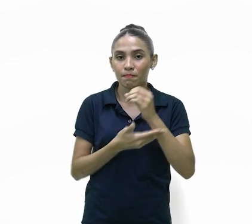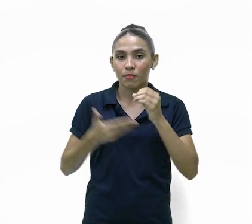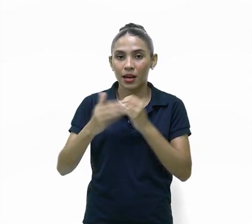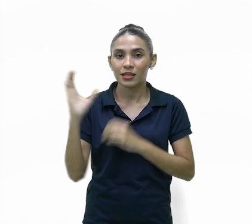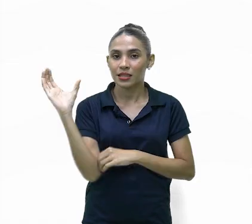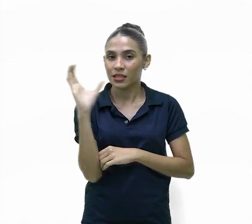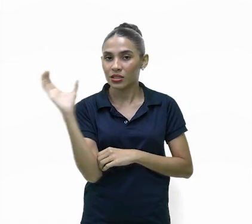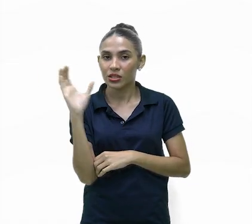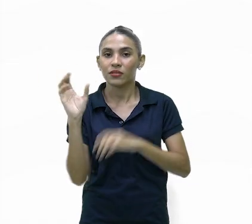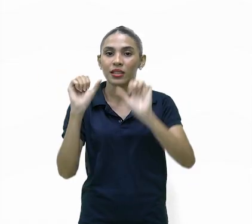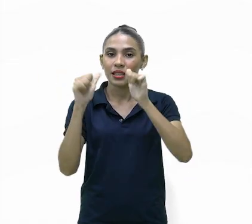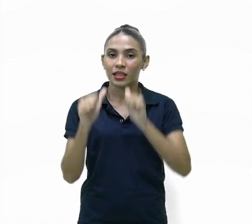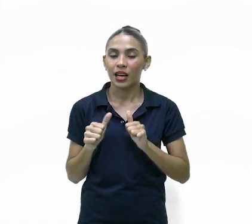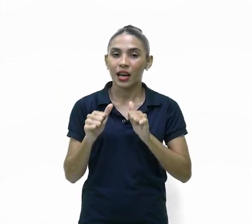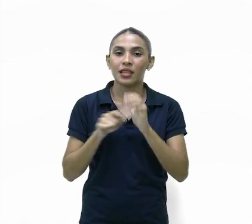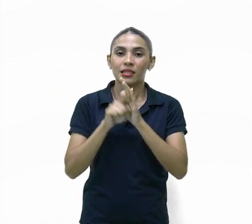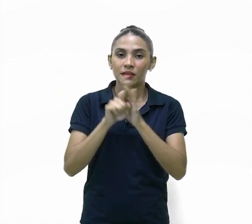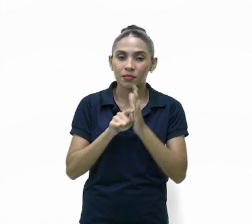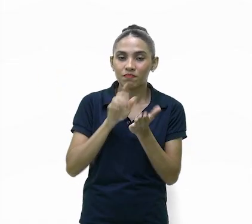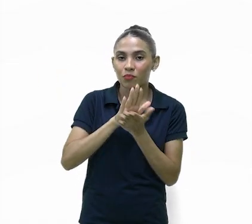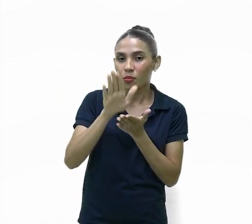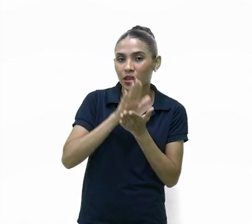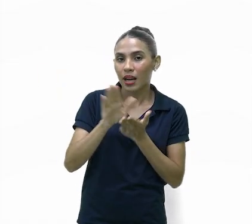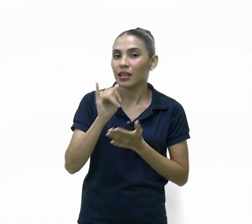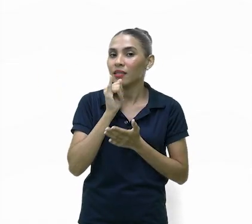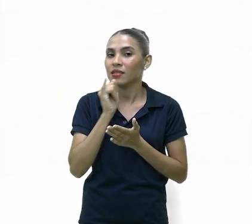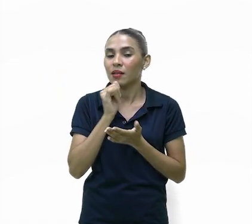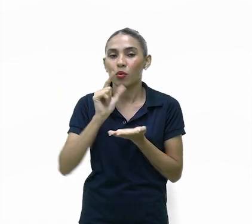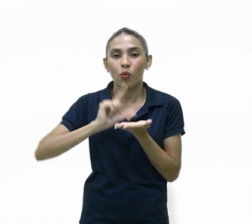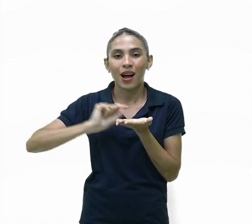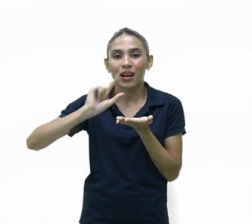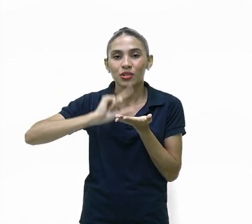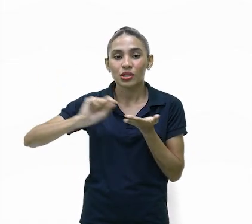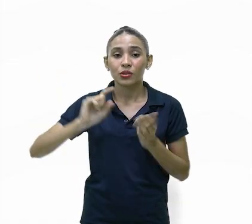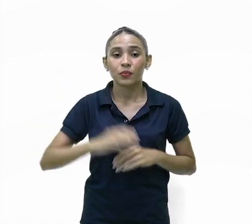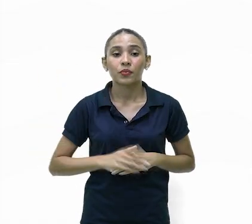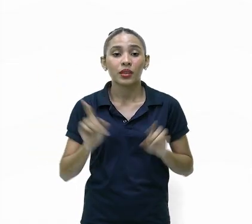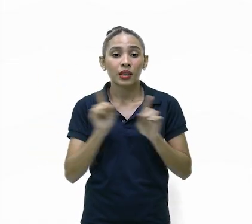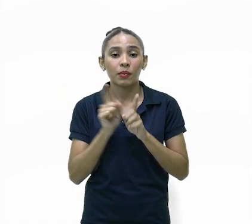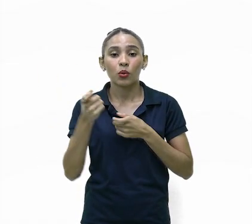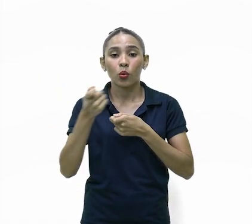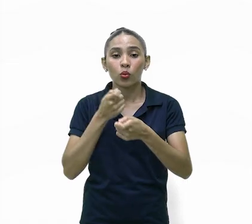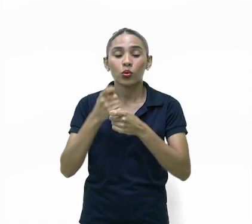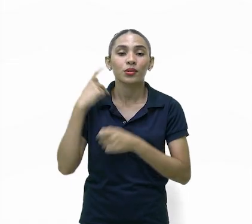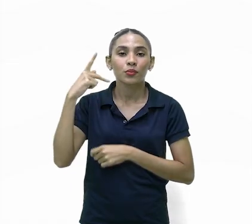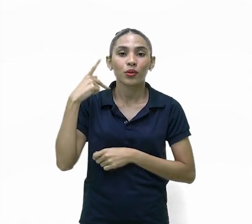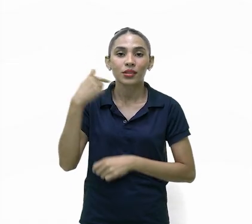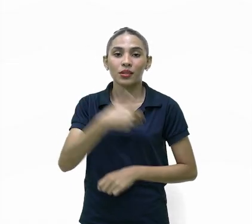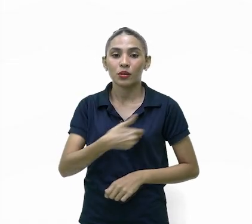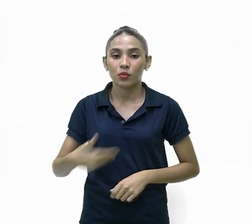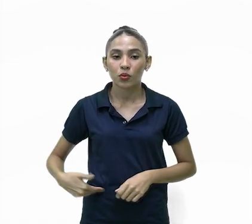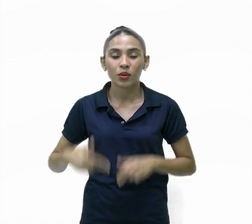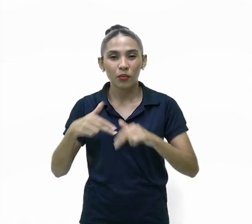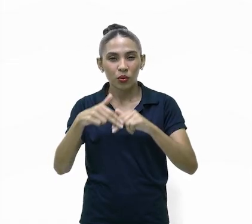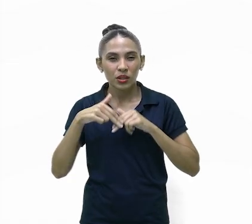numa investigação que foi publicada, por exemplo, num artigo. Nós temos aí a regulação e políticas